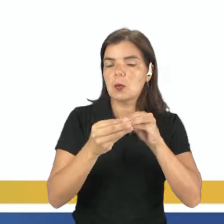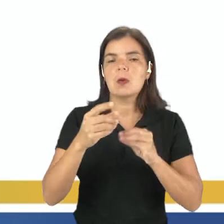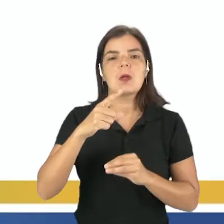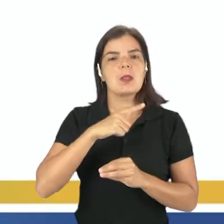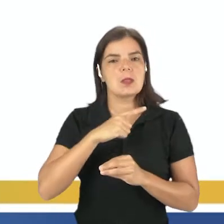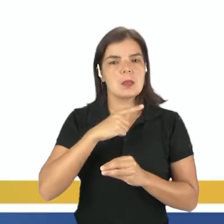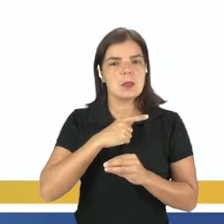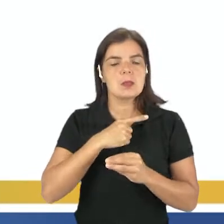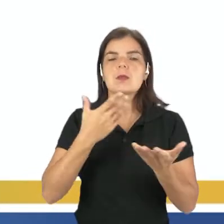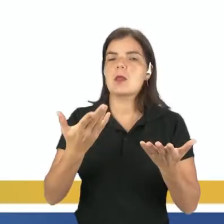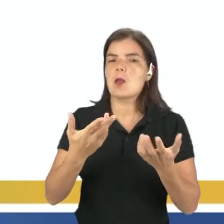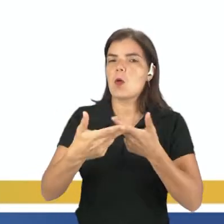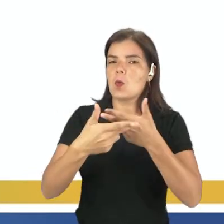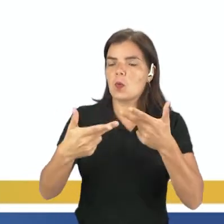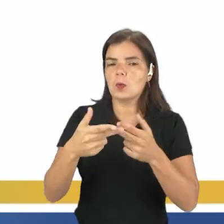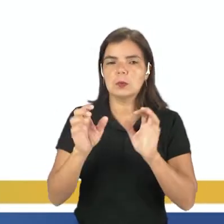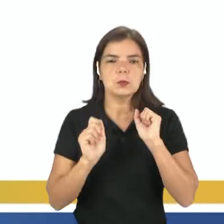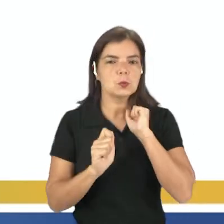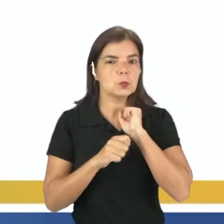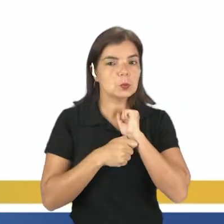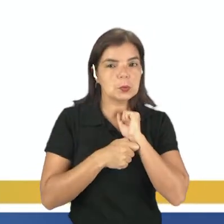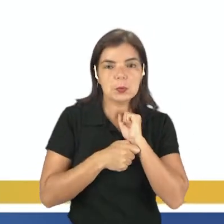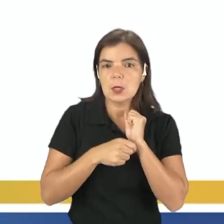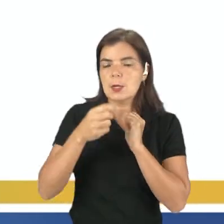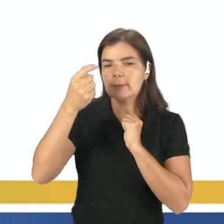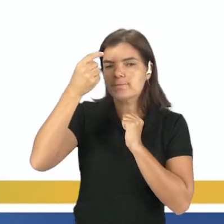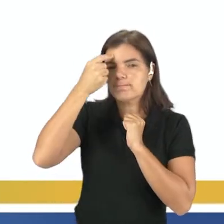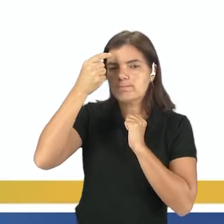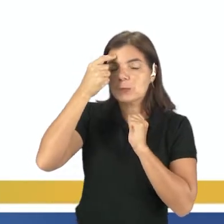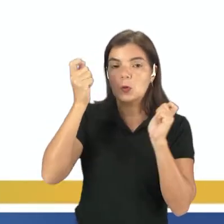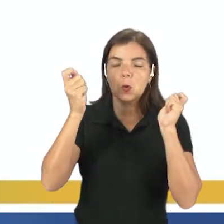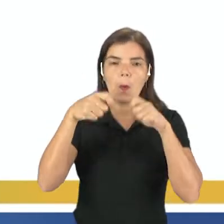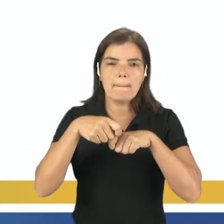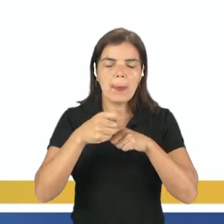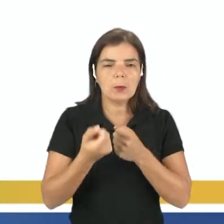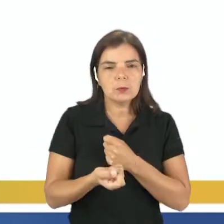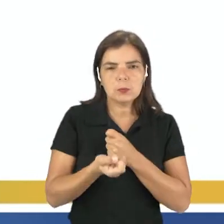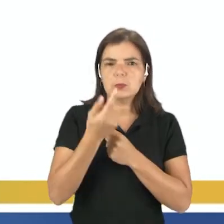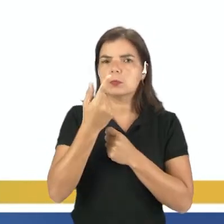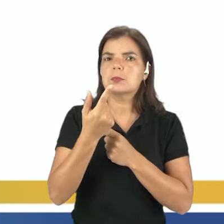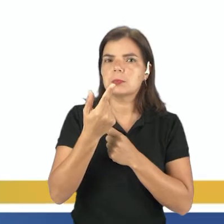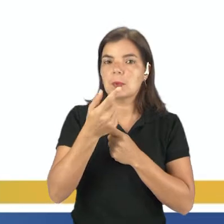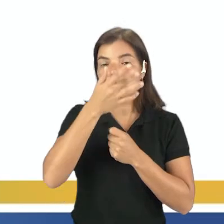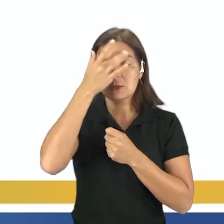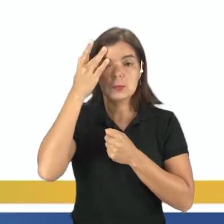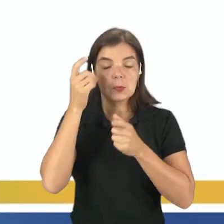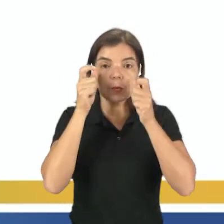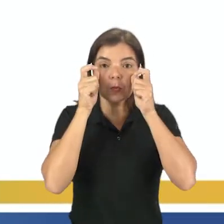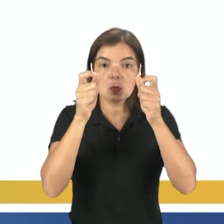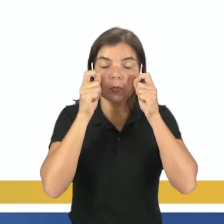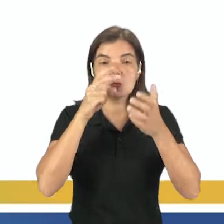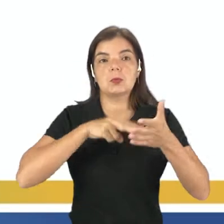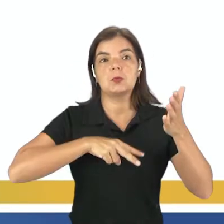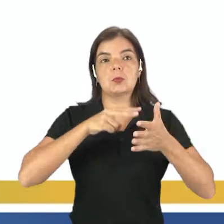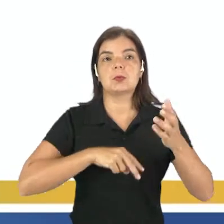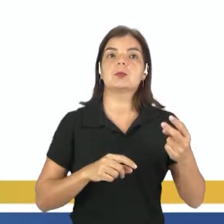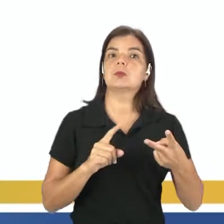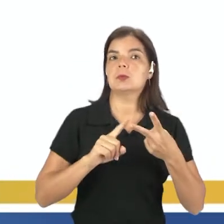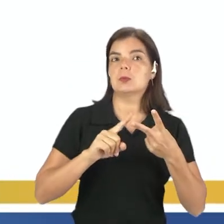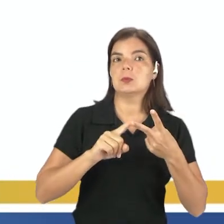tenha questionamentos, mistério e reflexões que possam despertar o interesse de quem lê. Segundo